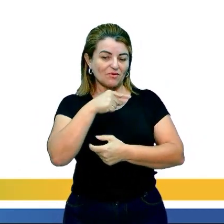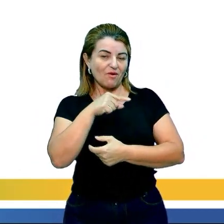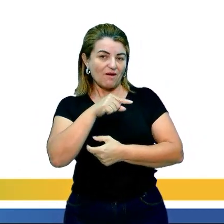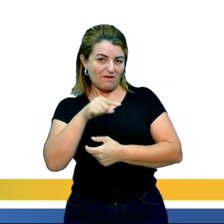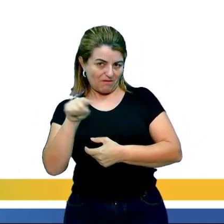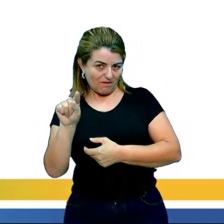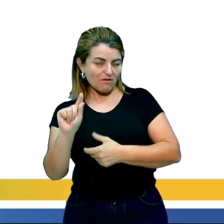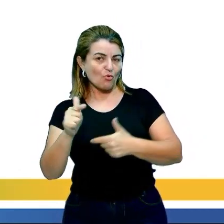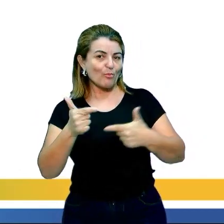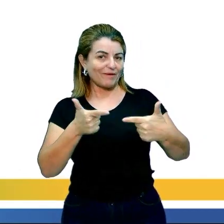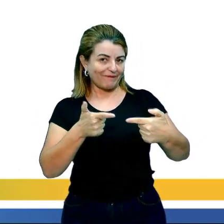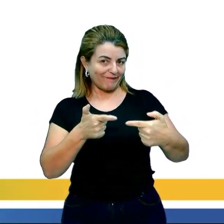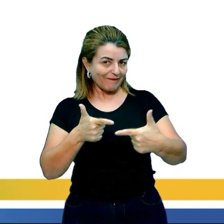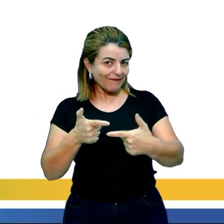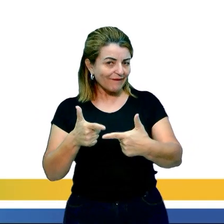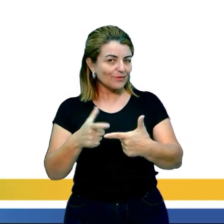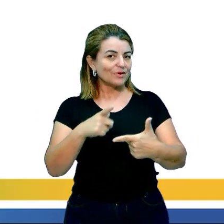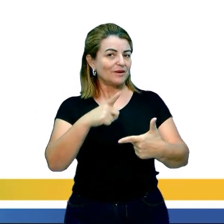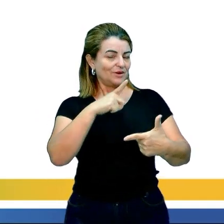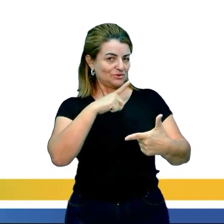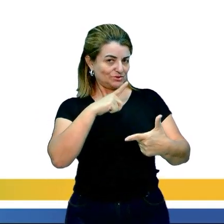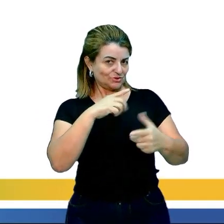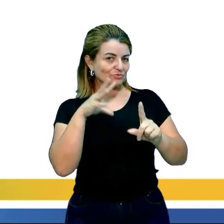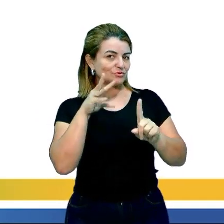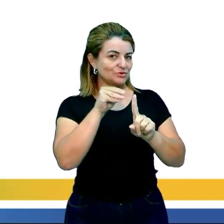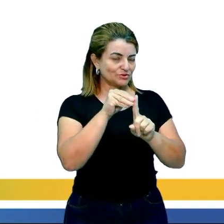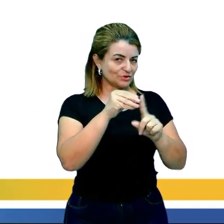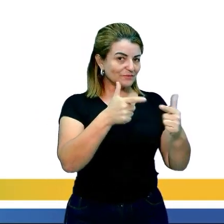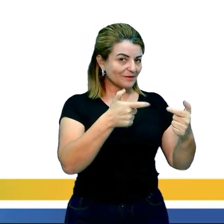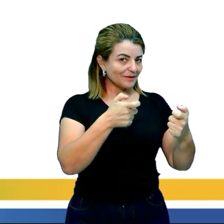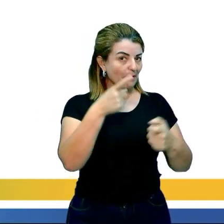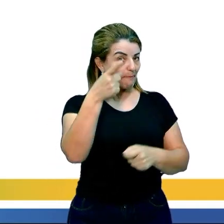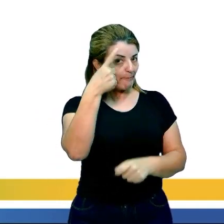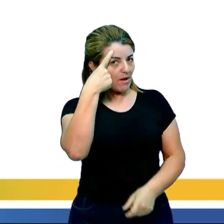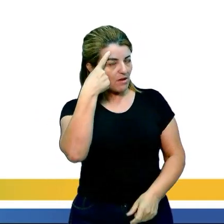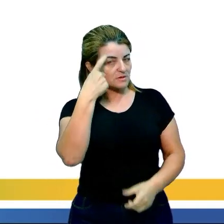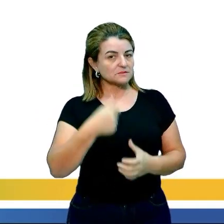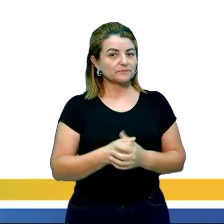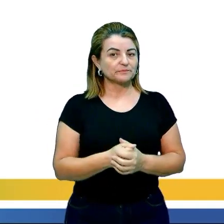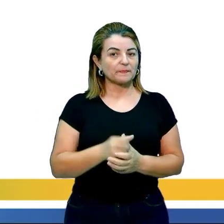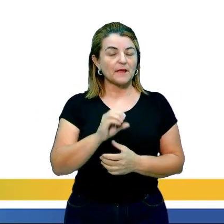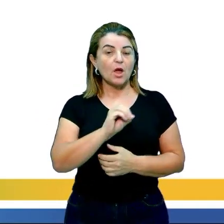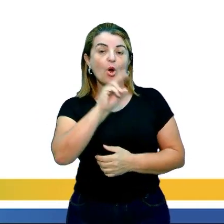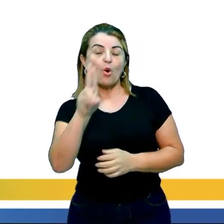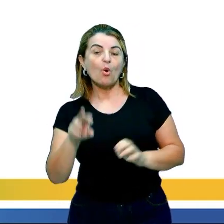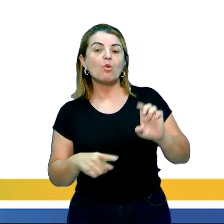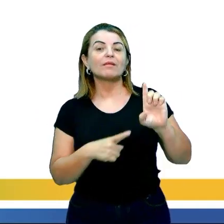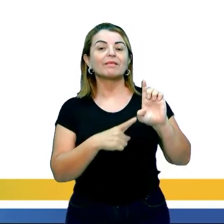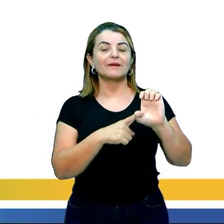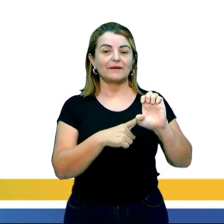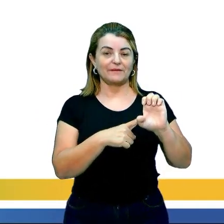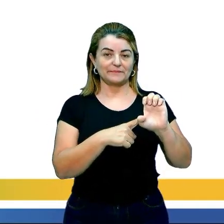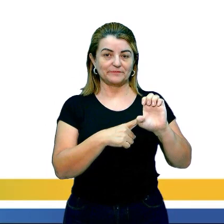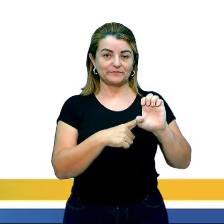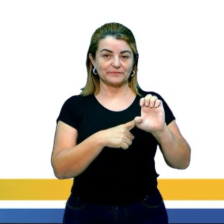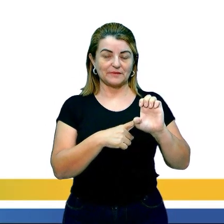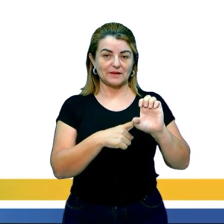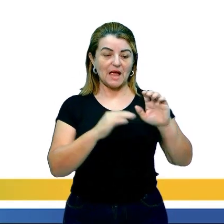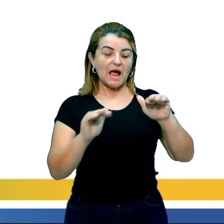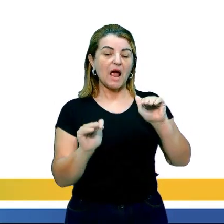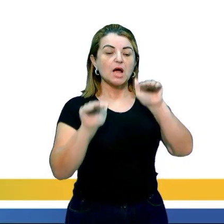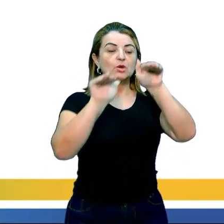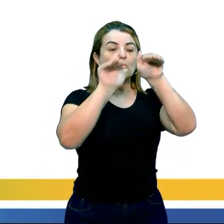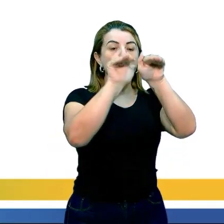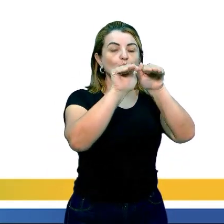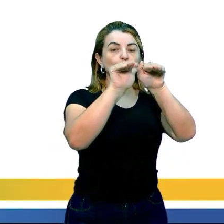para guerra elas tinham função da Guerra pensem bem ou letra e sua igualdade